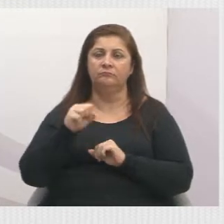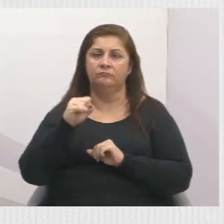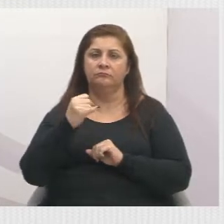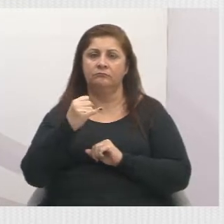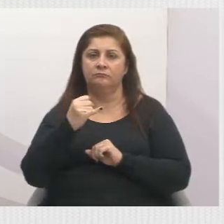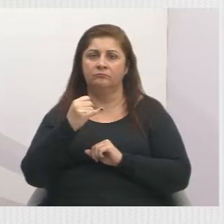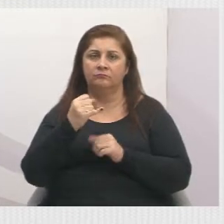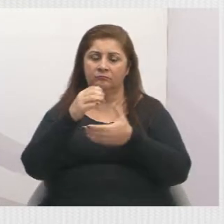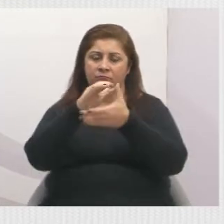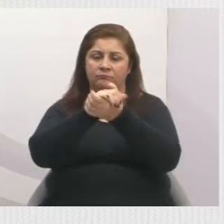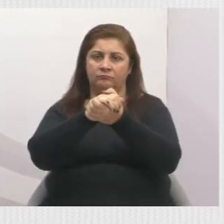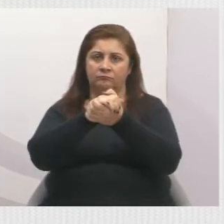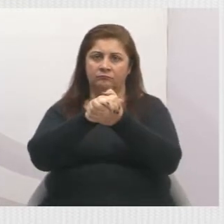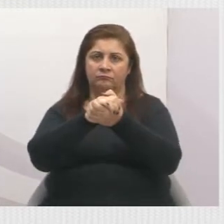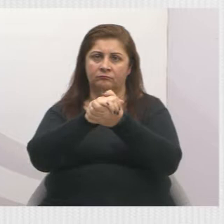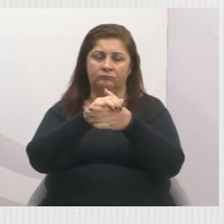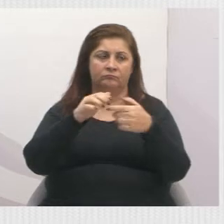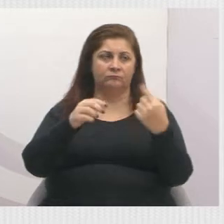faleceu,